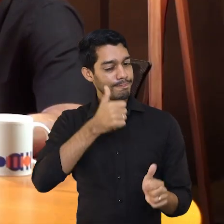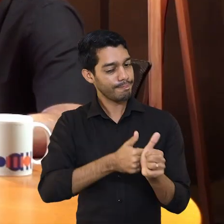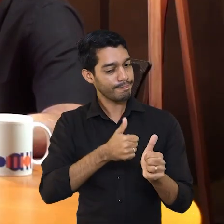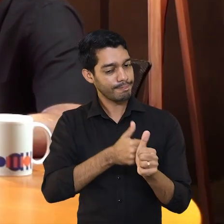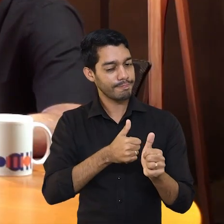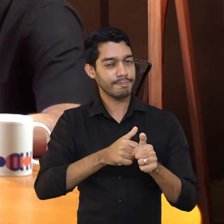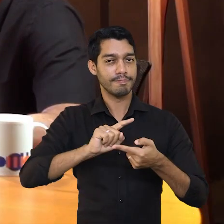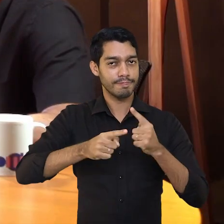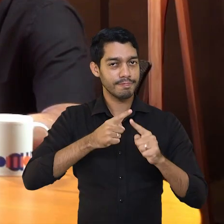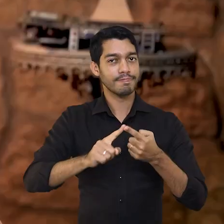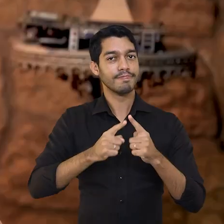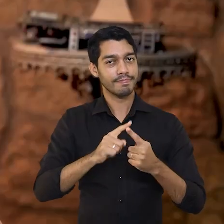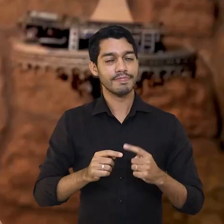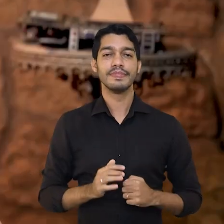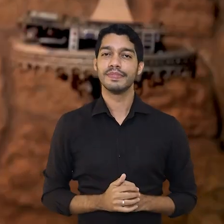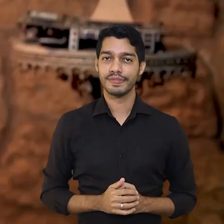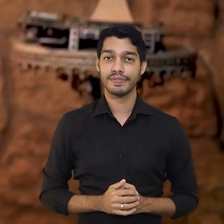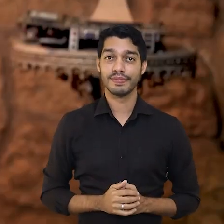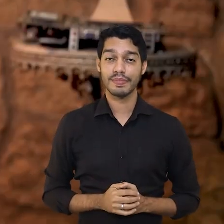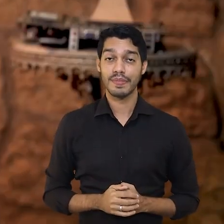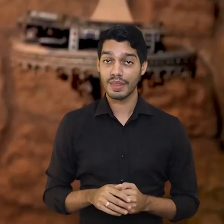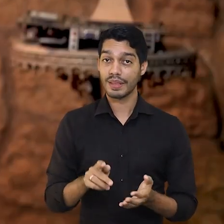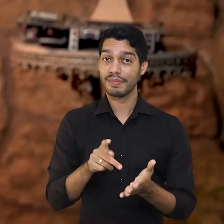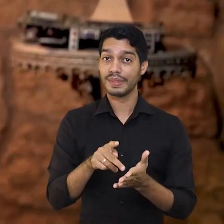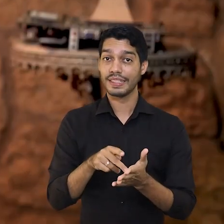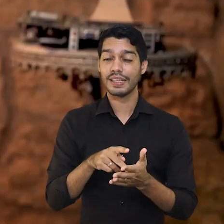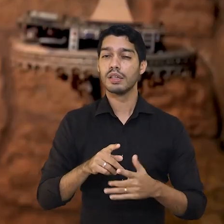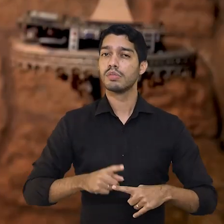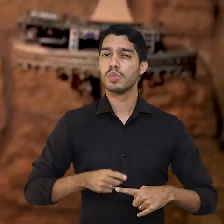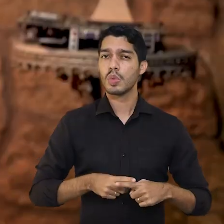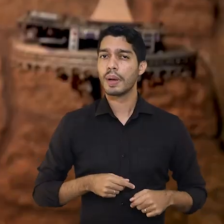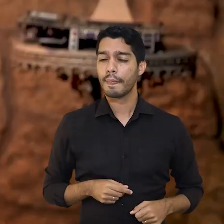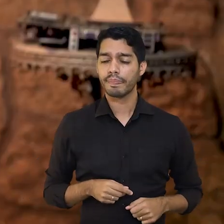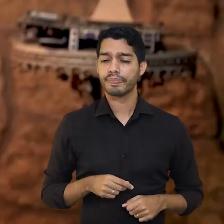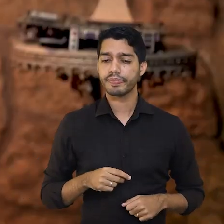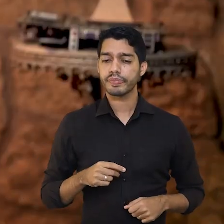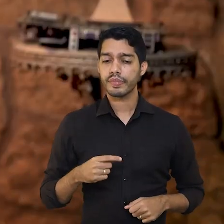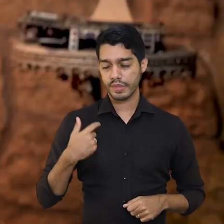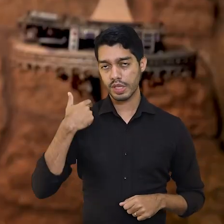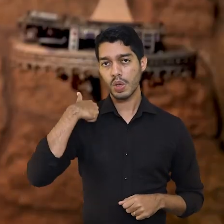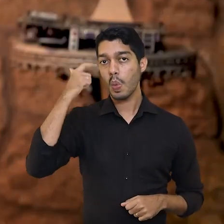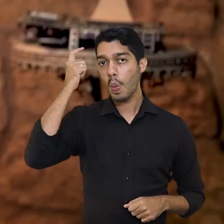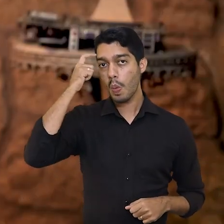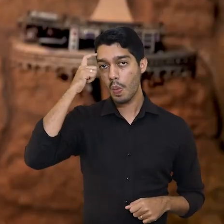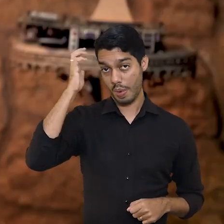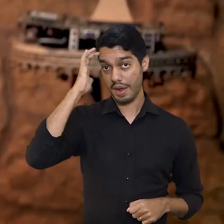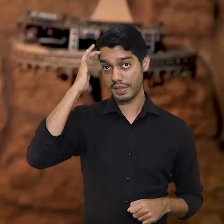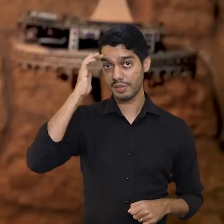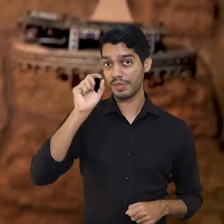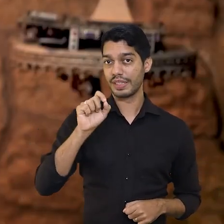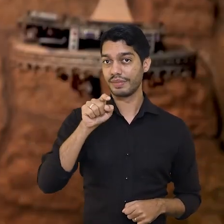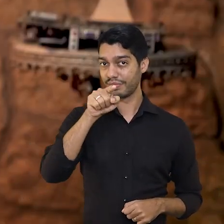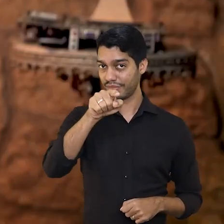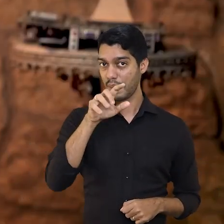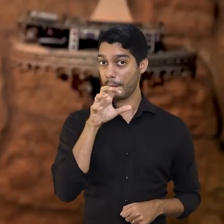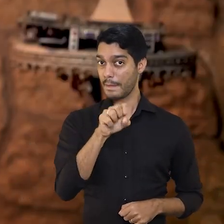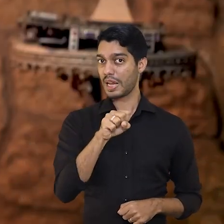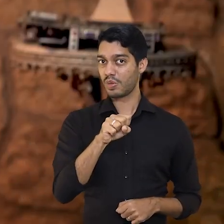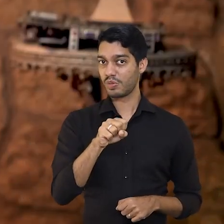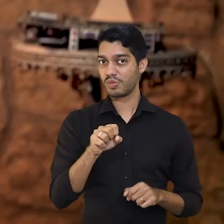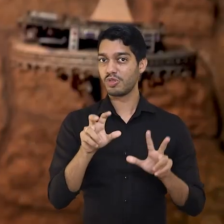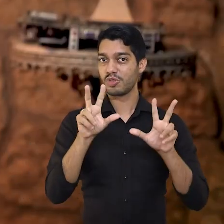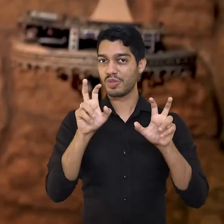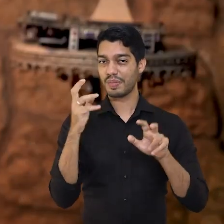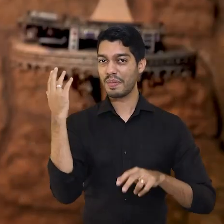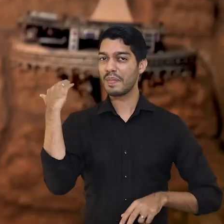com tudo isso que ele tem na mão? Pois é, né? Porque eu acho que. Não sei se você pegou essa época ainda